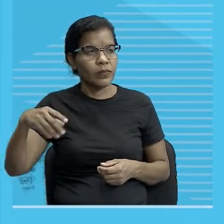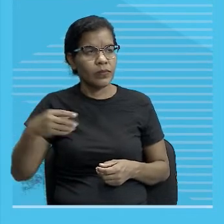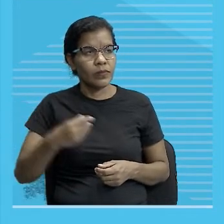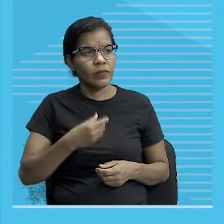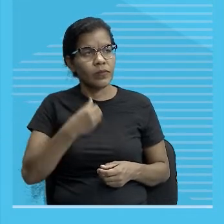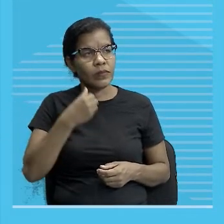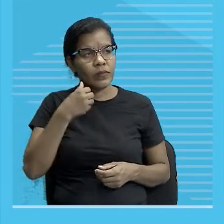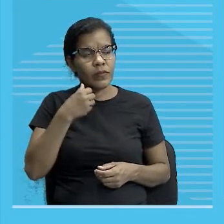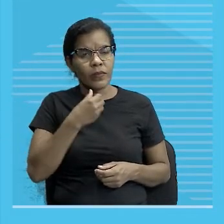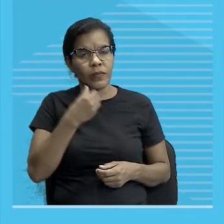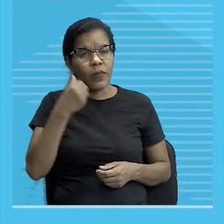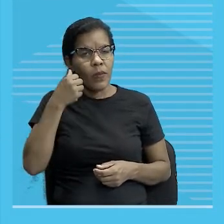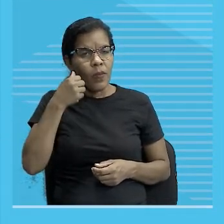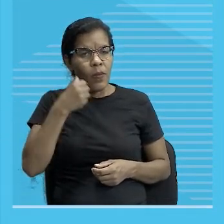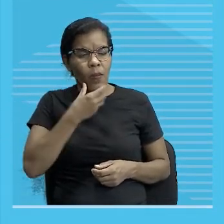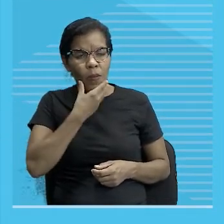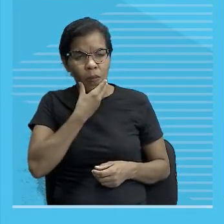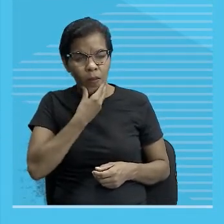está no portão.